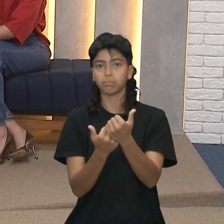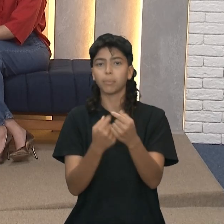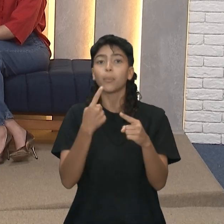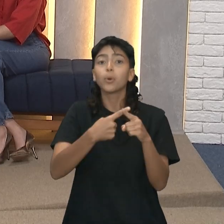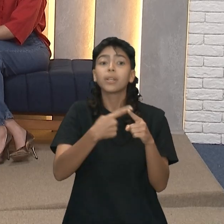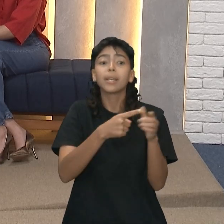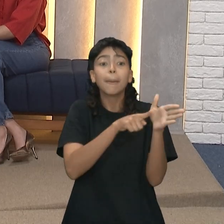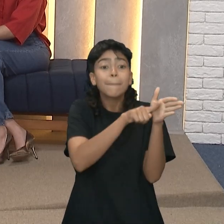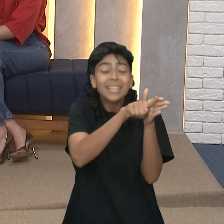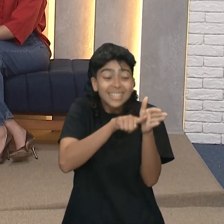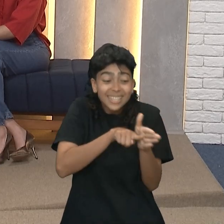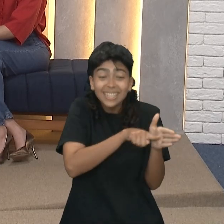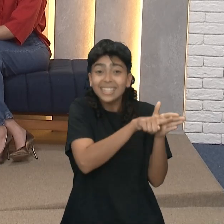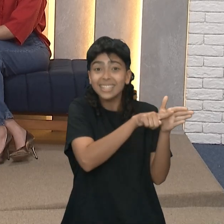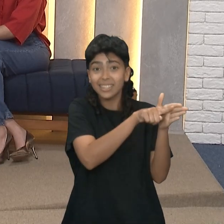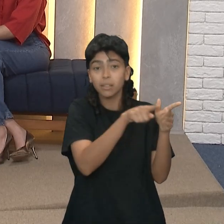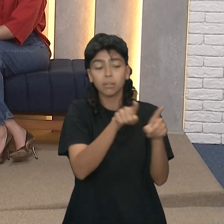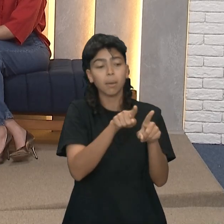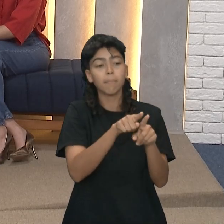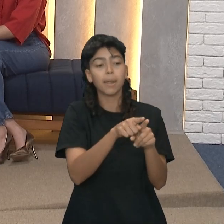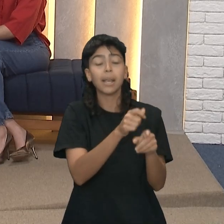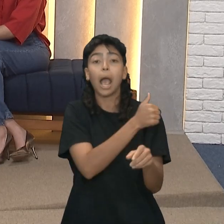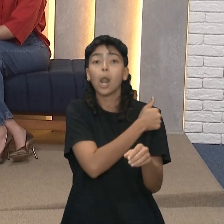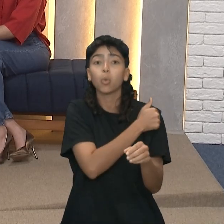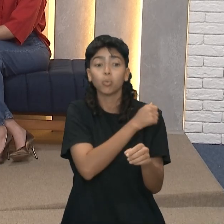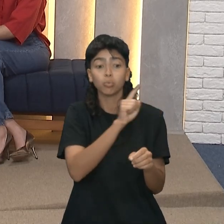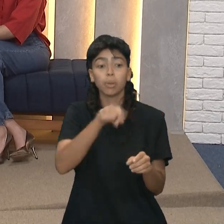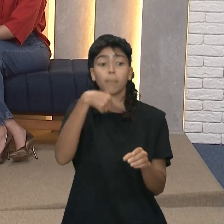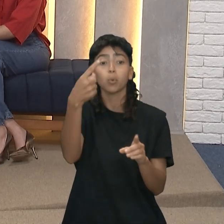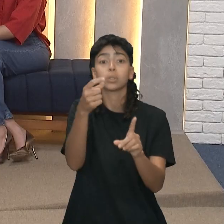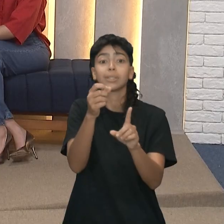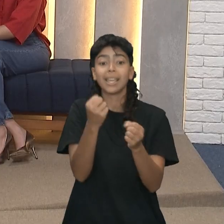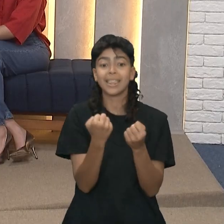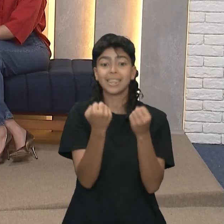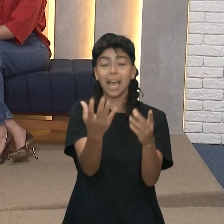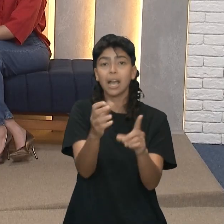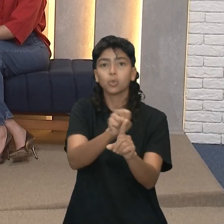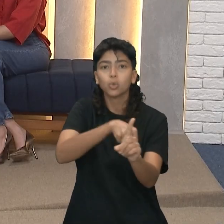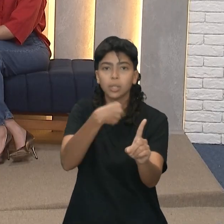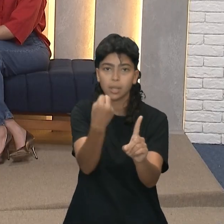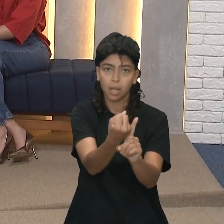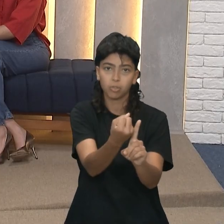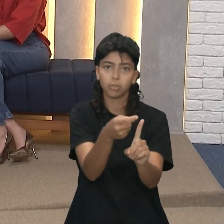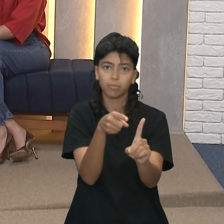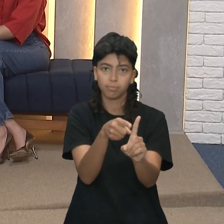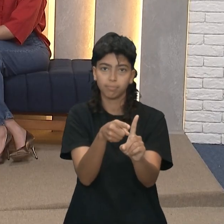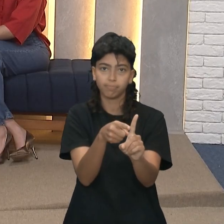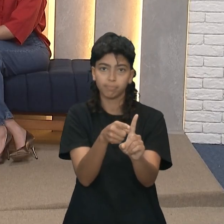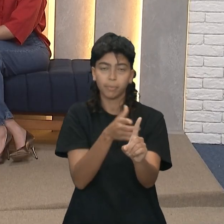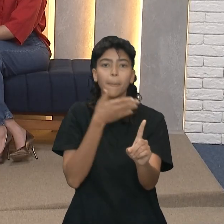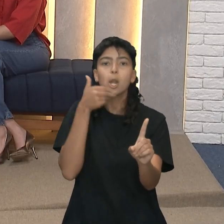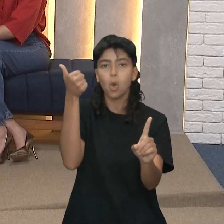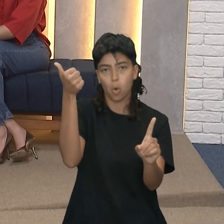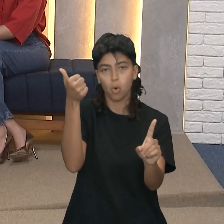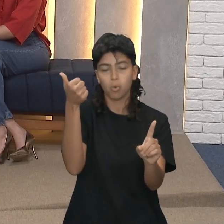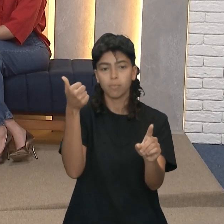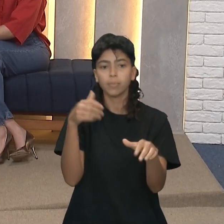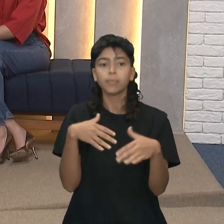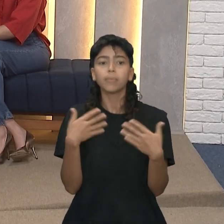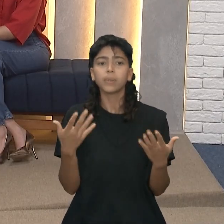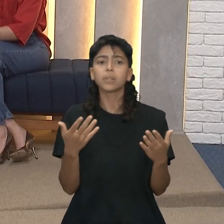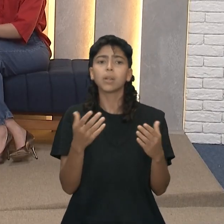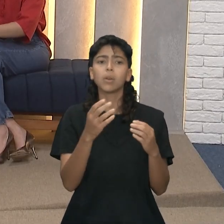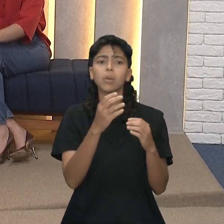evidentemente, profissionais na sociedade, né. O meu modelo de universidade, seguramente, ele estava dentro